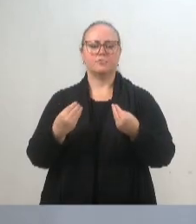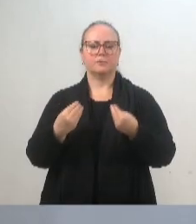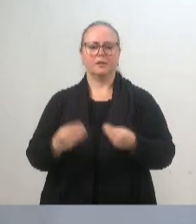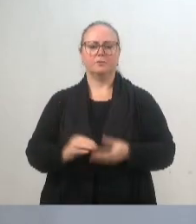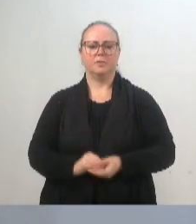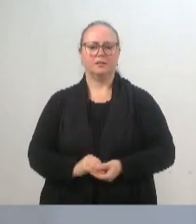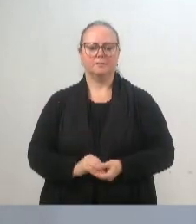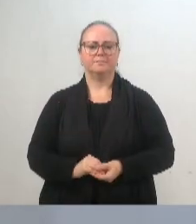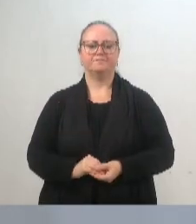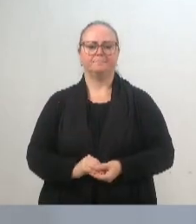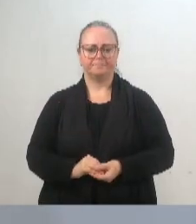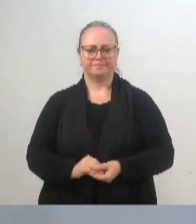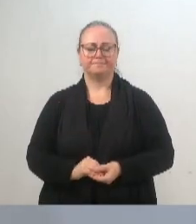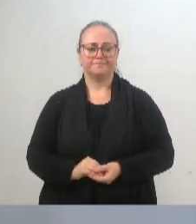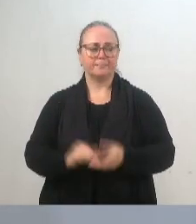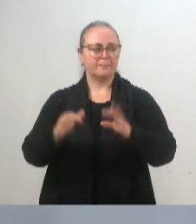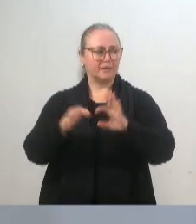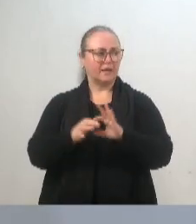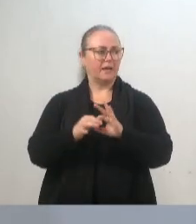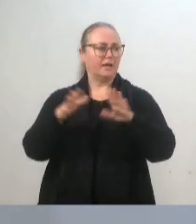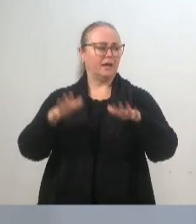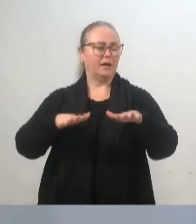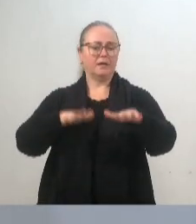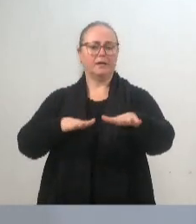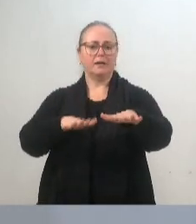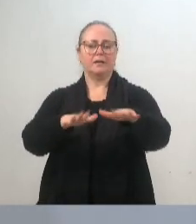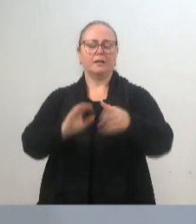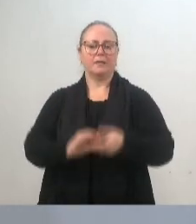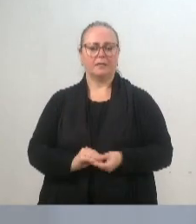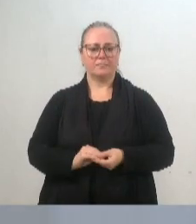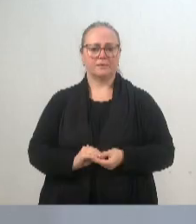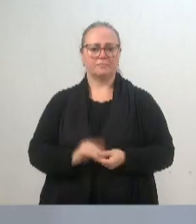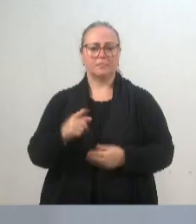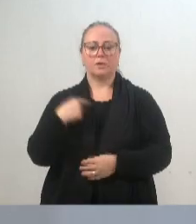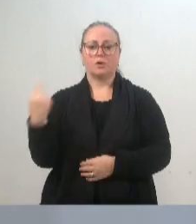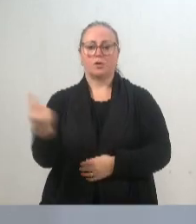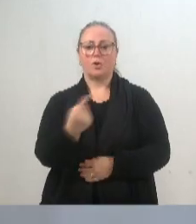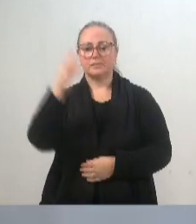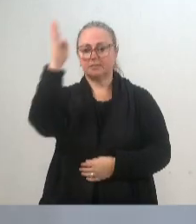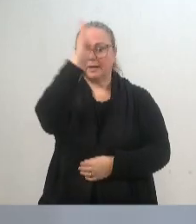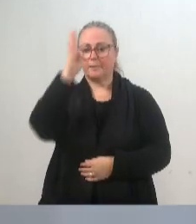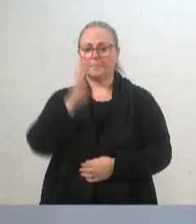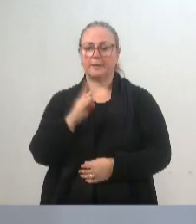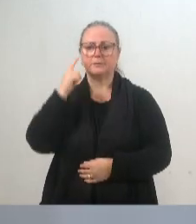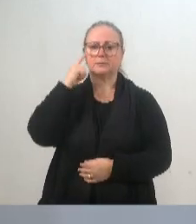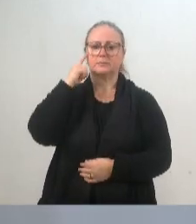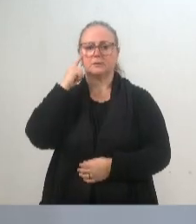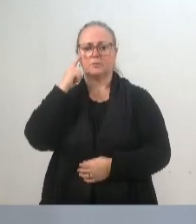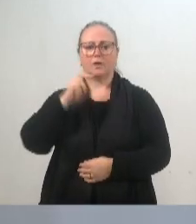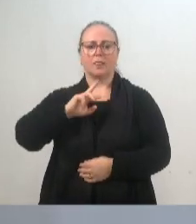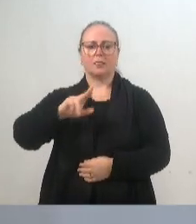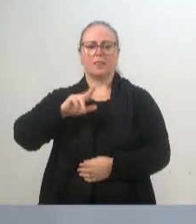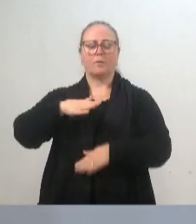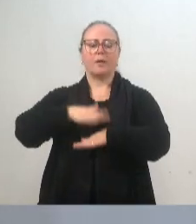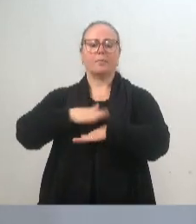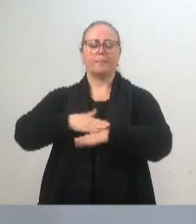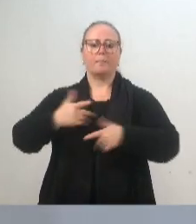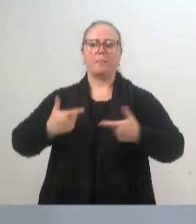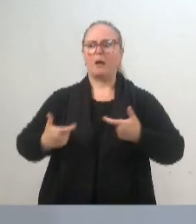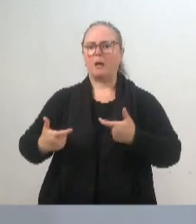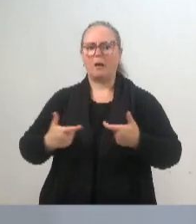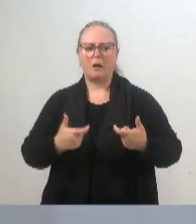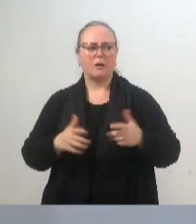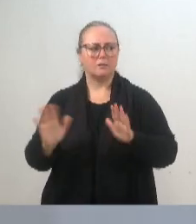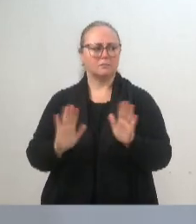tenho conhecimento, é livre a manifestação de pensamento no Brasil. A gente não está vivendo um momento de guerra. A gente está vivendo um momento normal